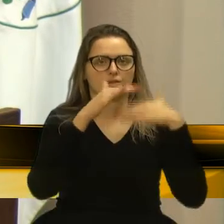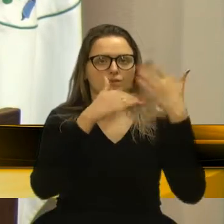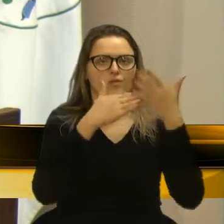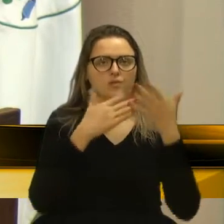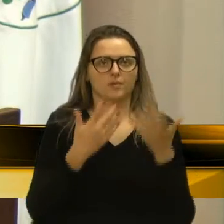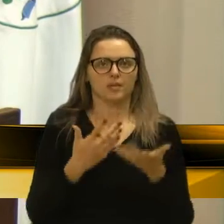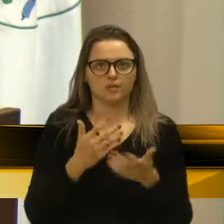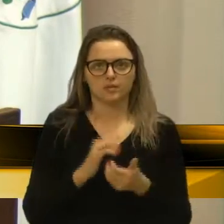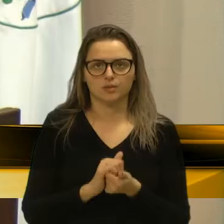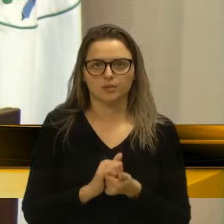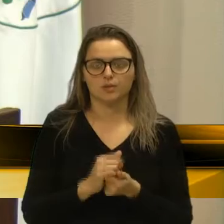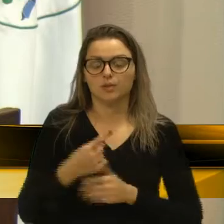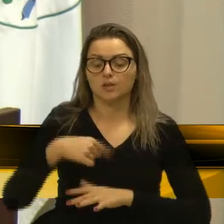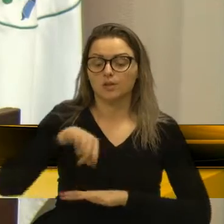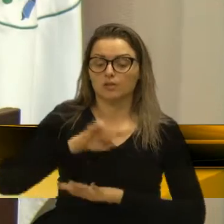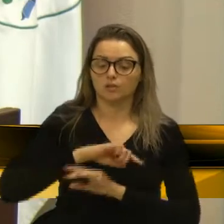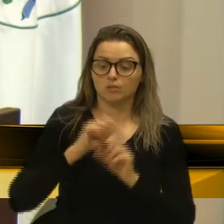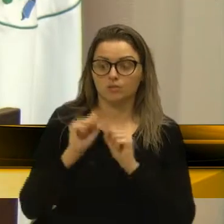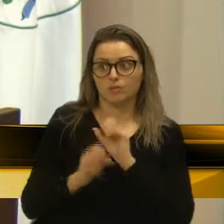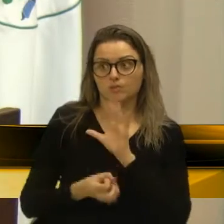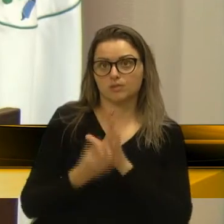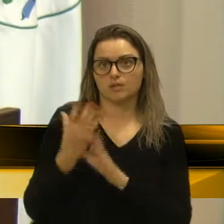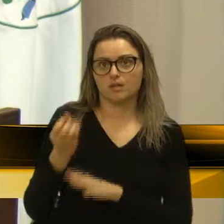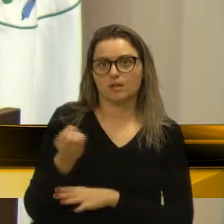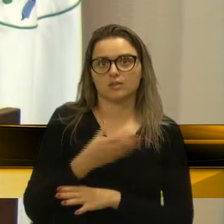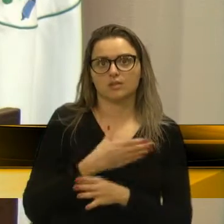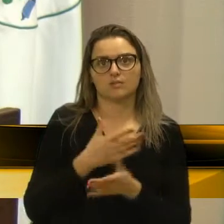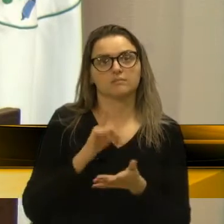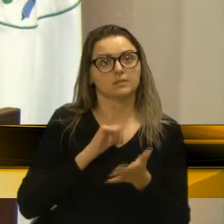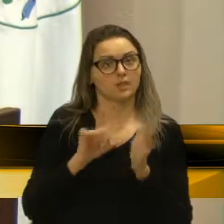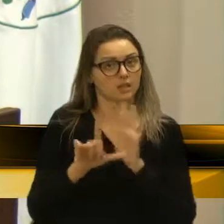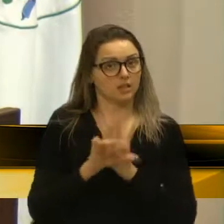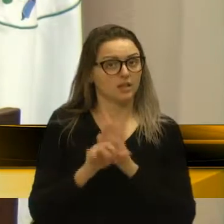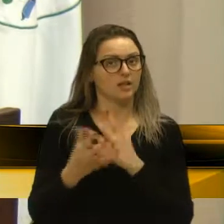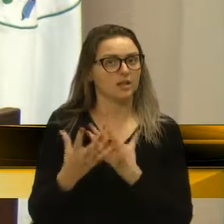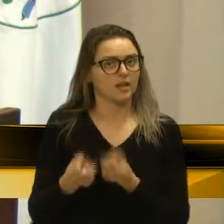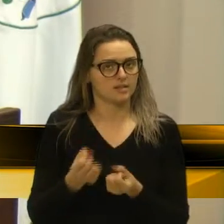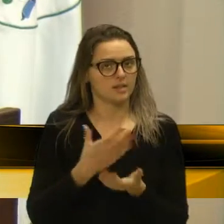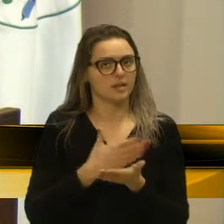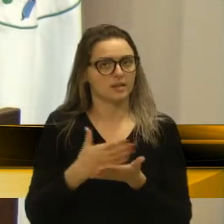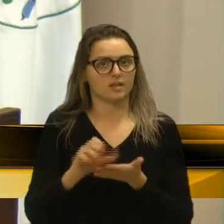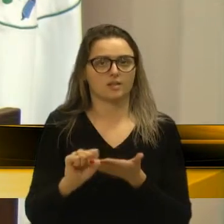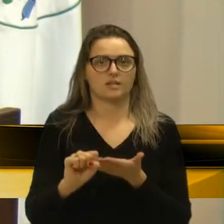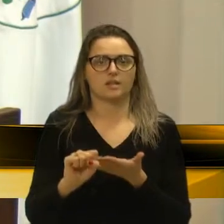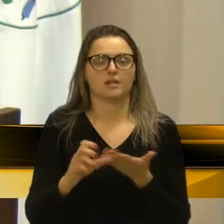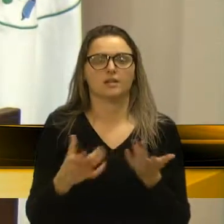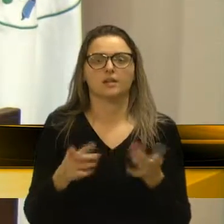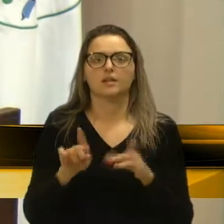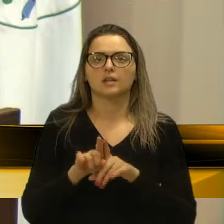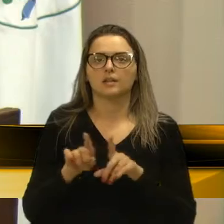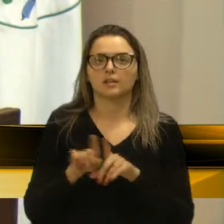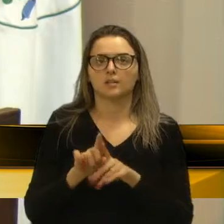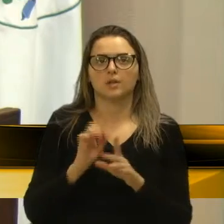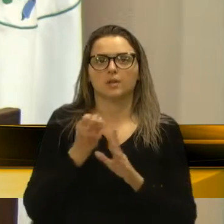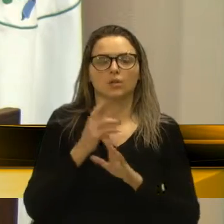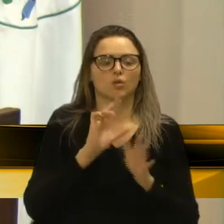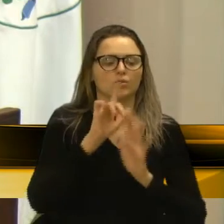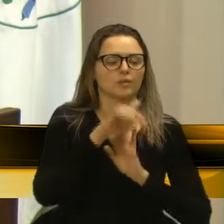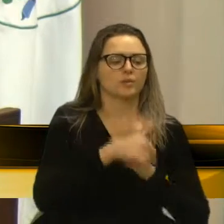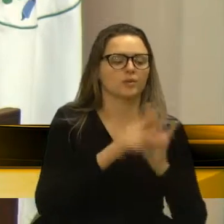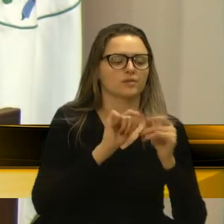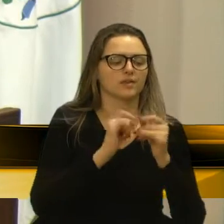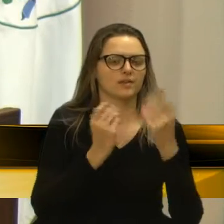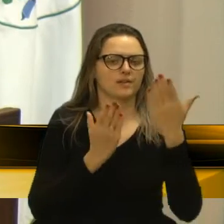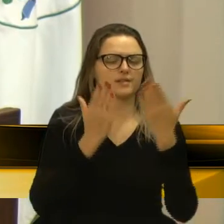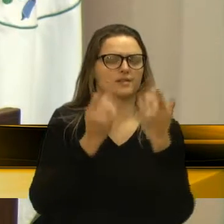né? A gente pode fazer isso, nós temos legislação que permite, ou nós vamos passar depois por uma licitação? Não tem como,